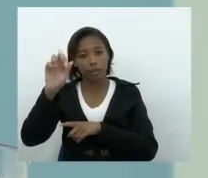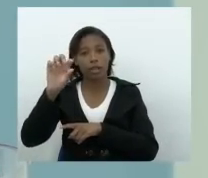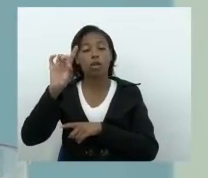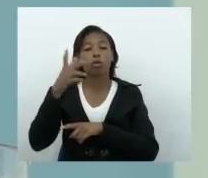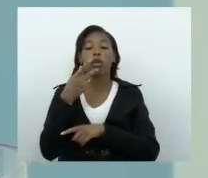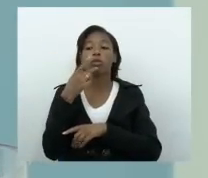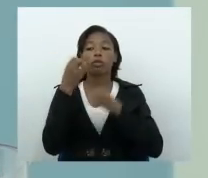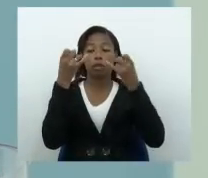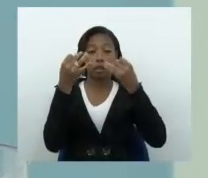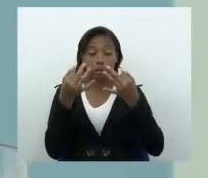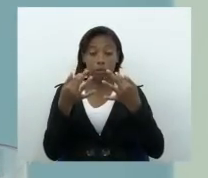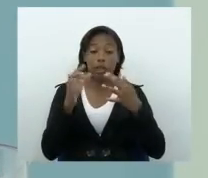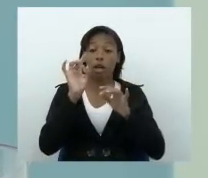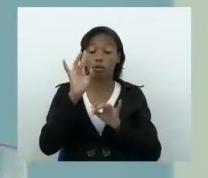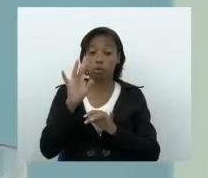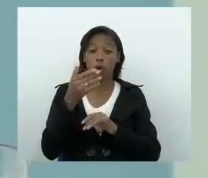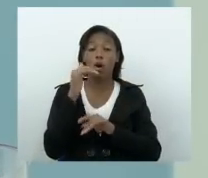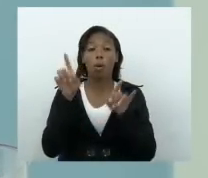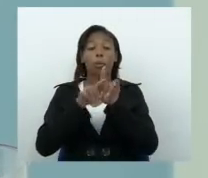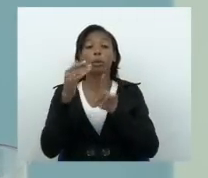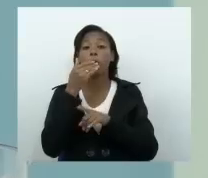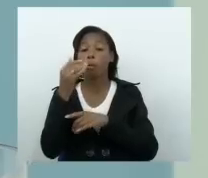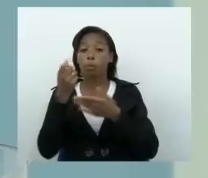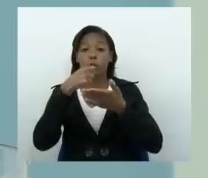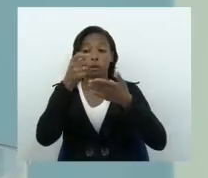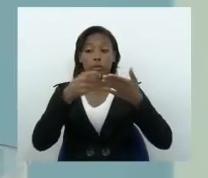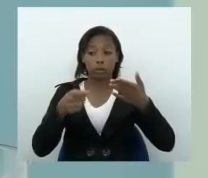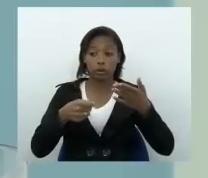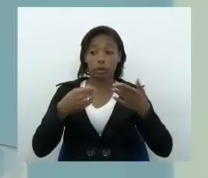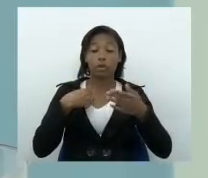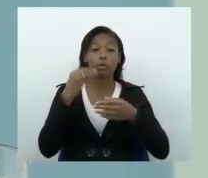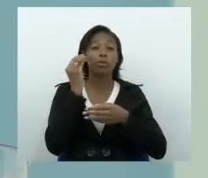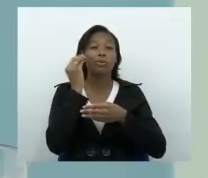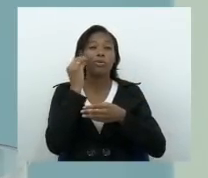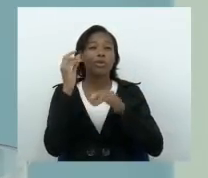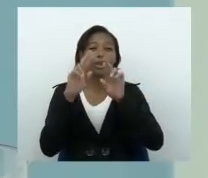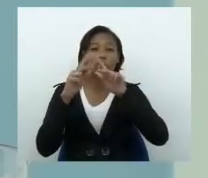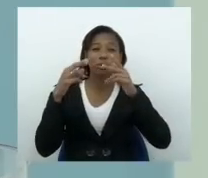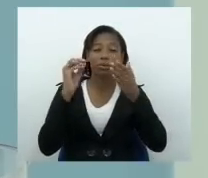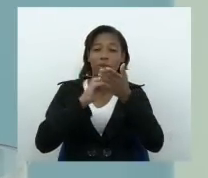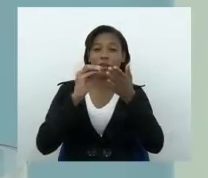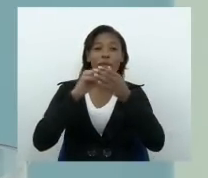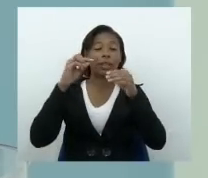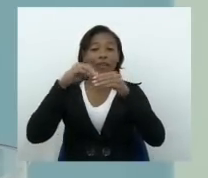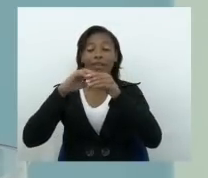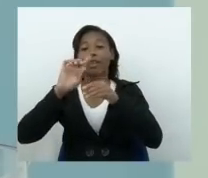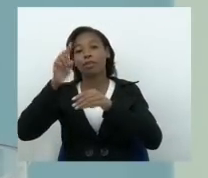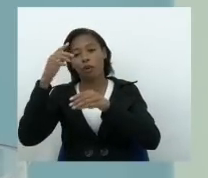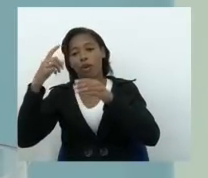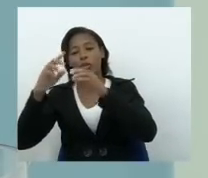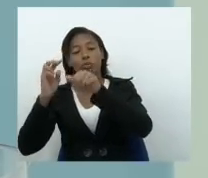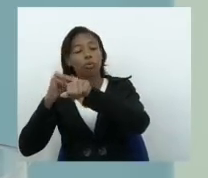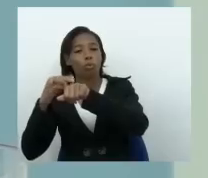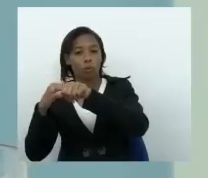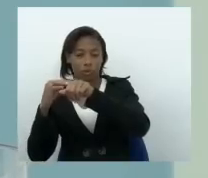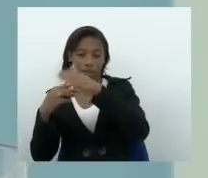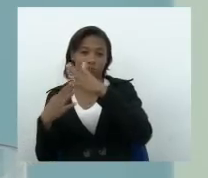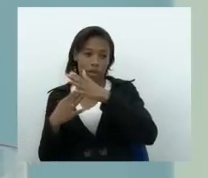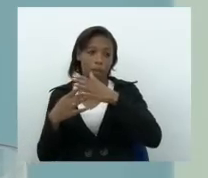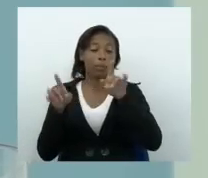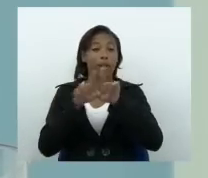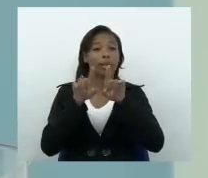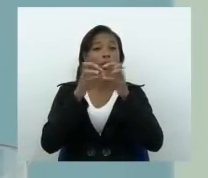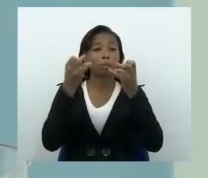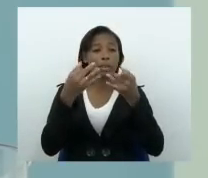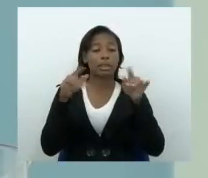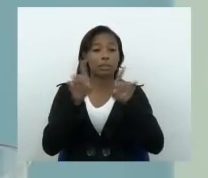da comissão para que fique bem claro. O pedido foi formulado de forma intempestiva, fora do intervalo, conforme item 12 do regulamento do